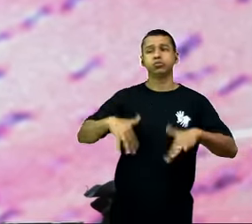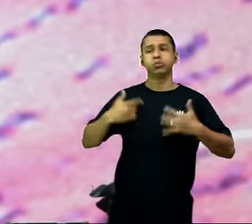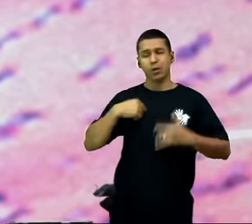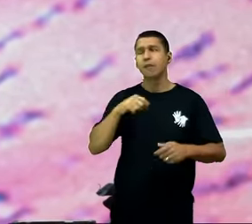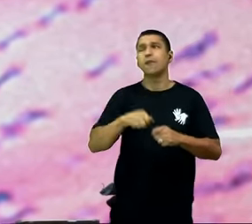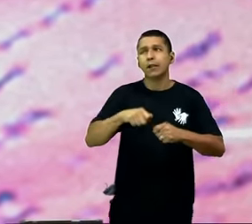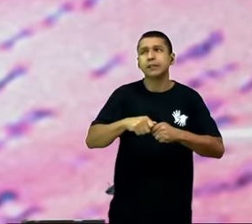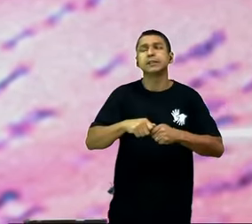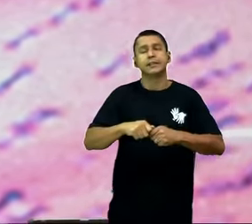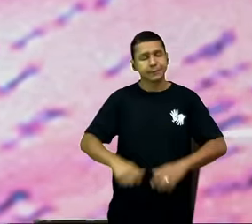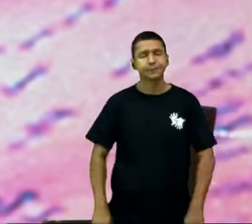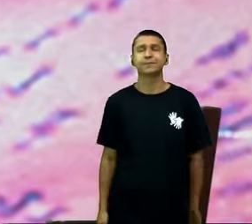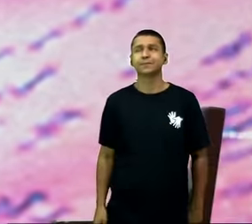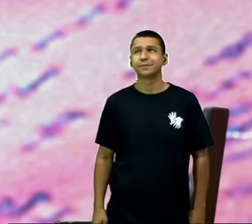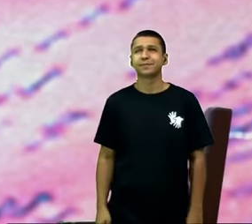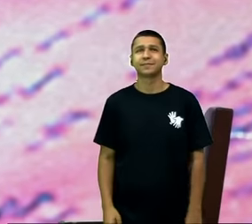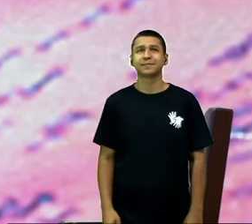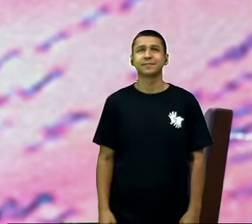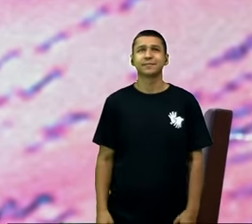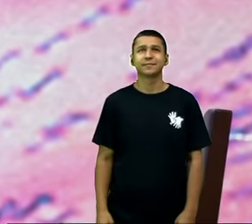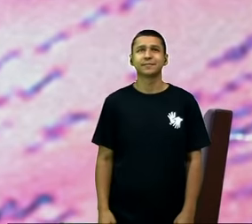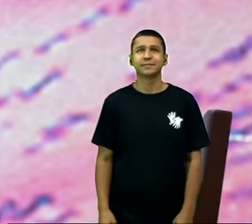fazer.